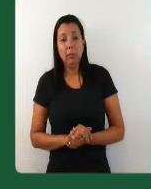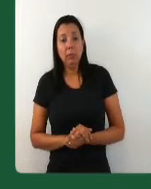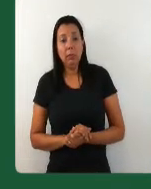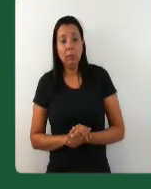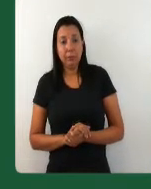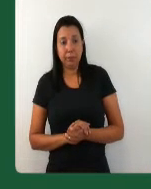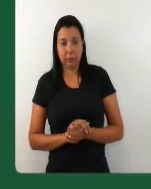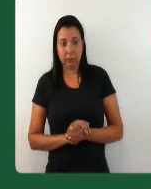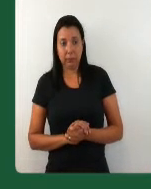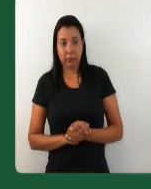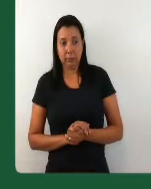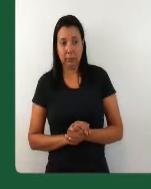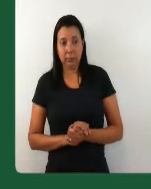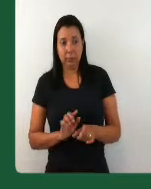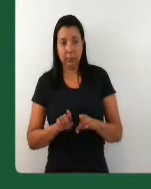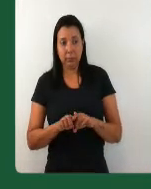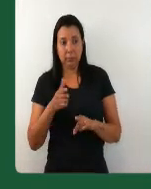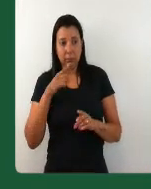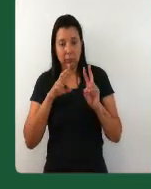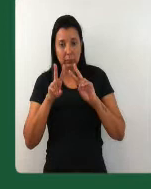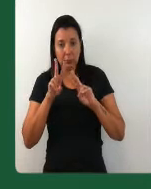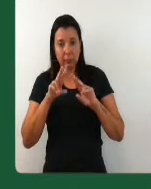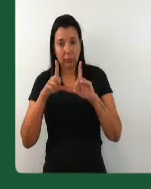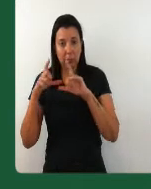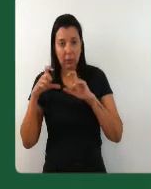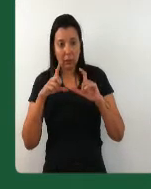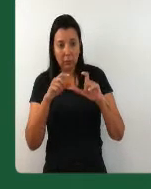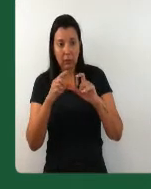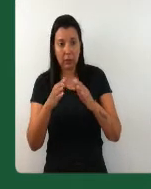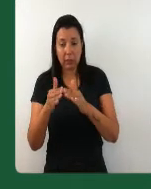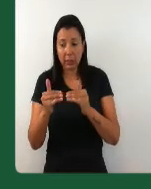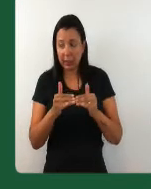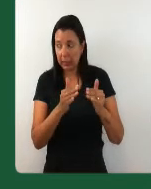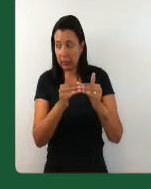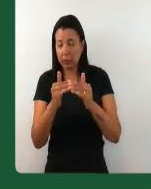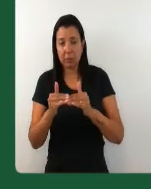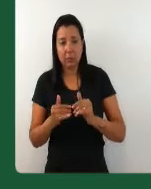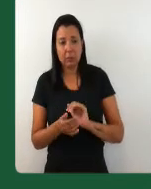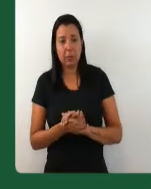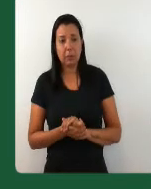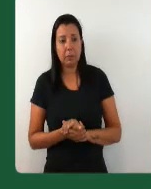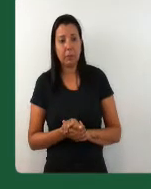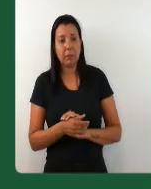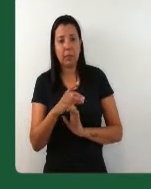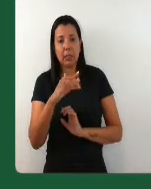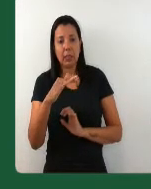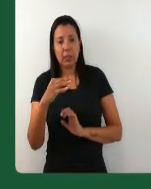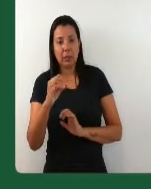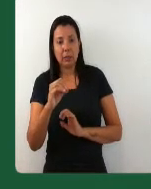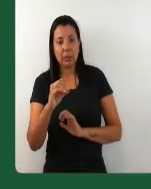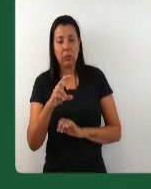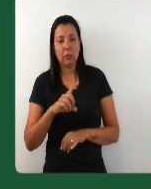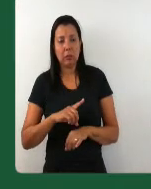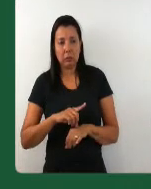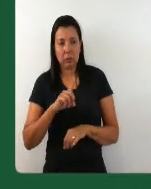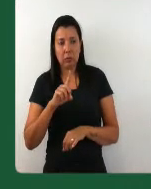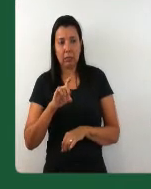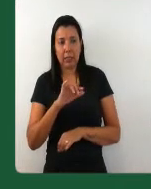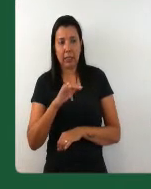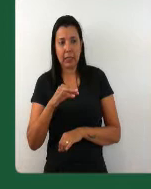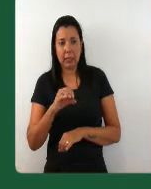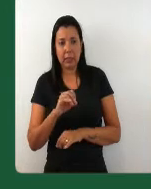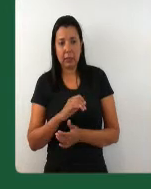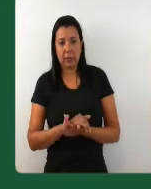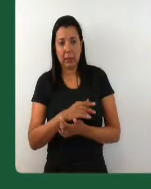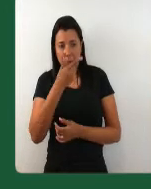Ao lado, conseguimos ver uma foto de atendimento clínico, onde está o Dr. Danilo, a